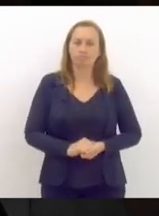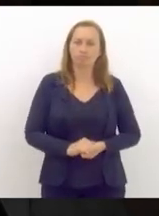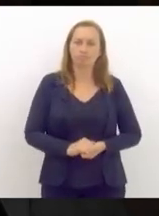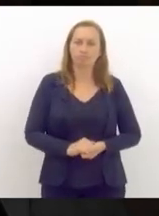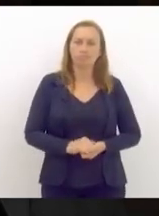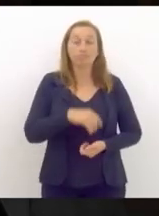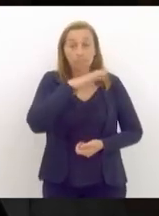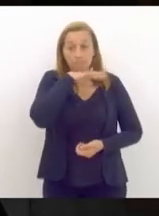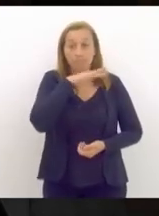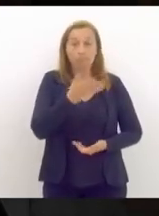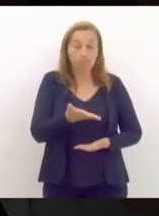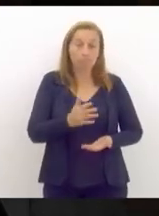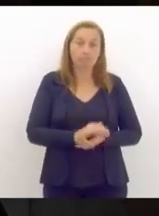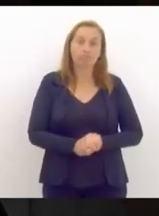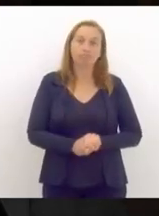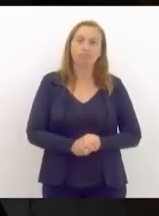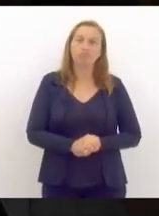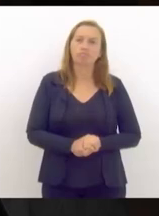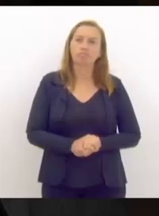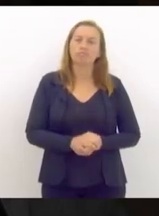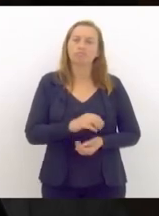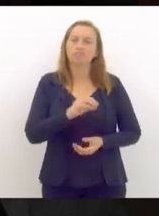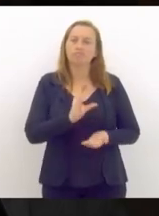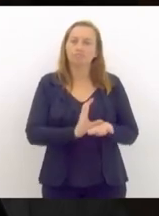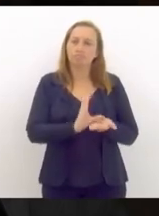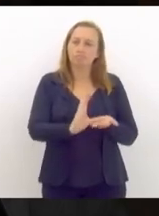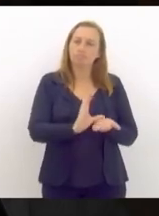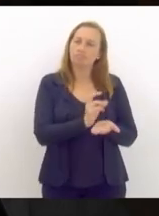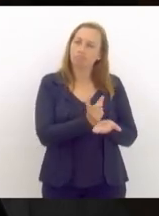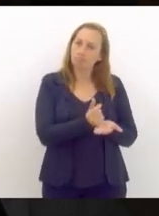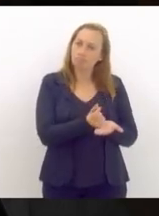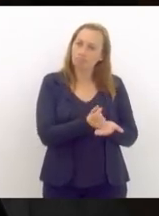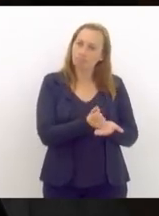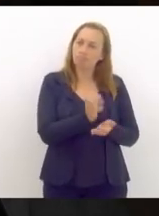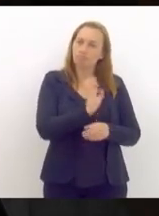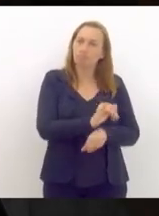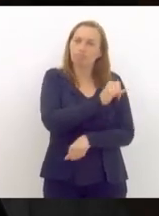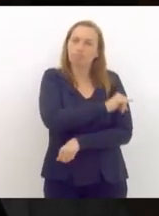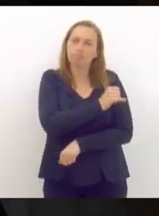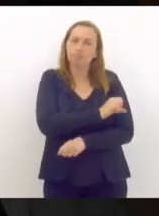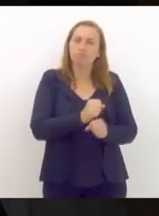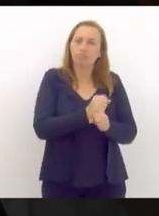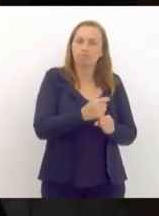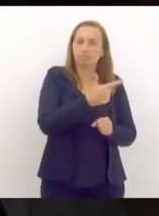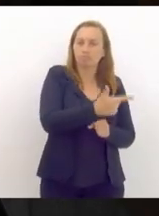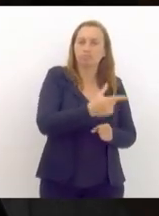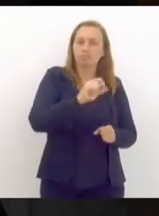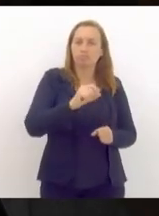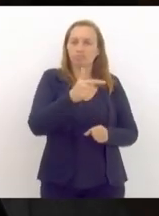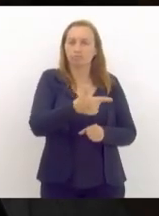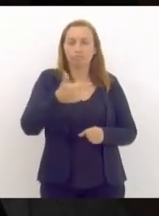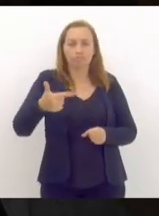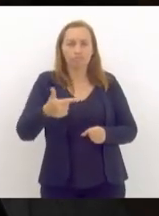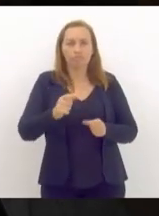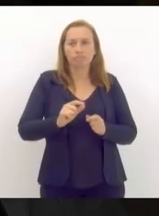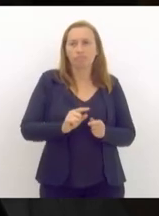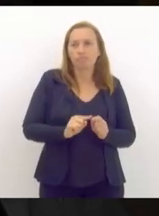inaceitável. O orçamento do Estado do Rio de Janeiro no ano de 2022 cresceu com relação a